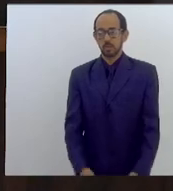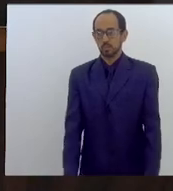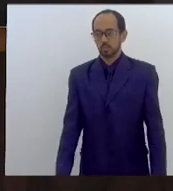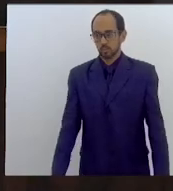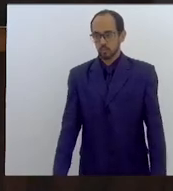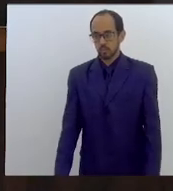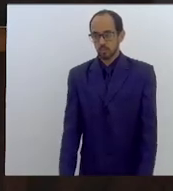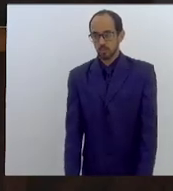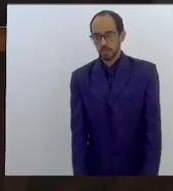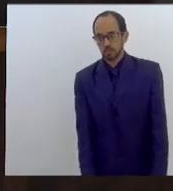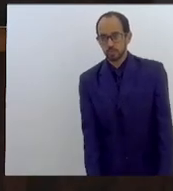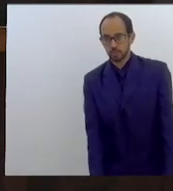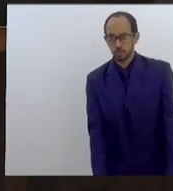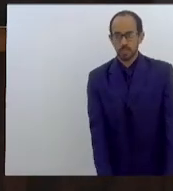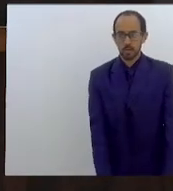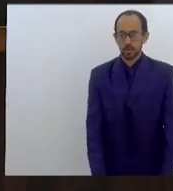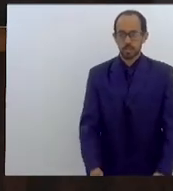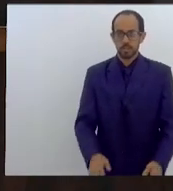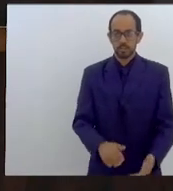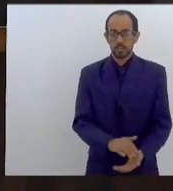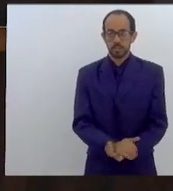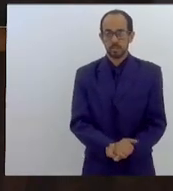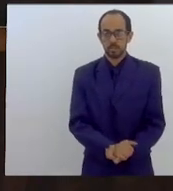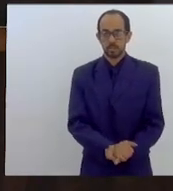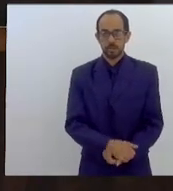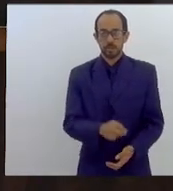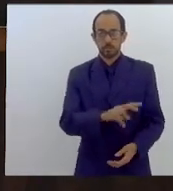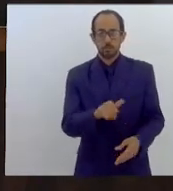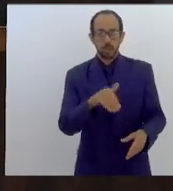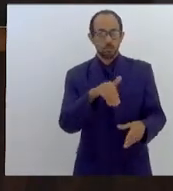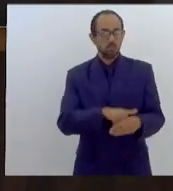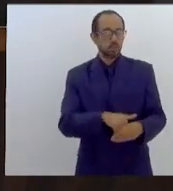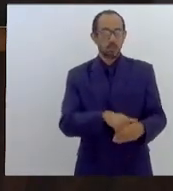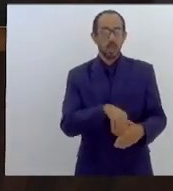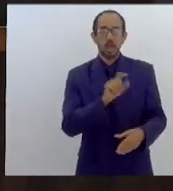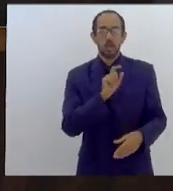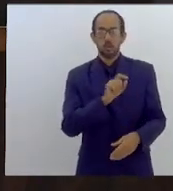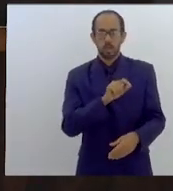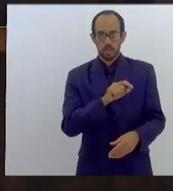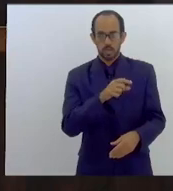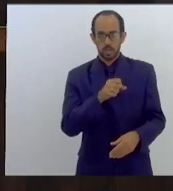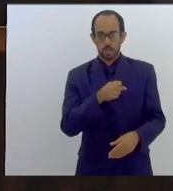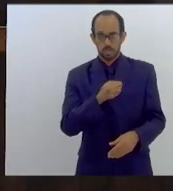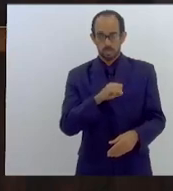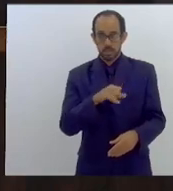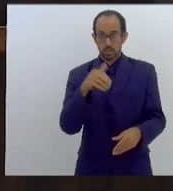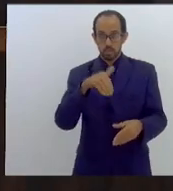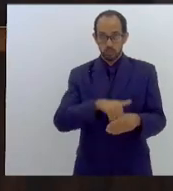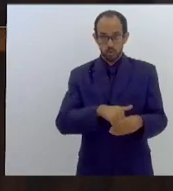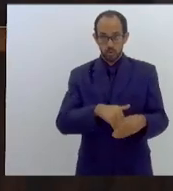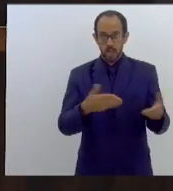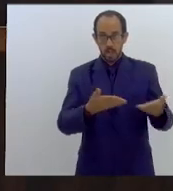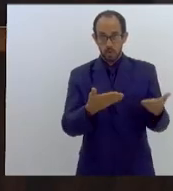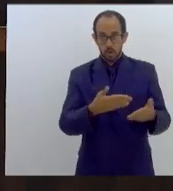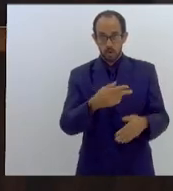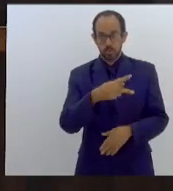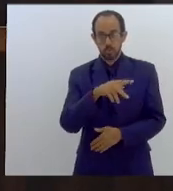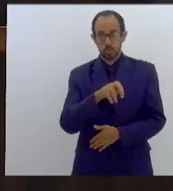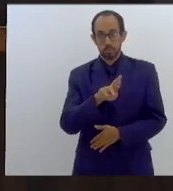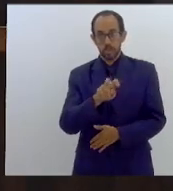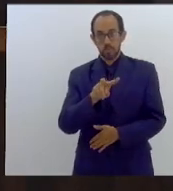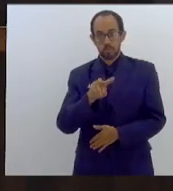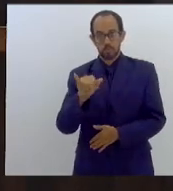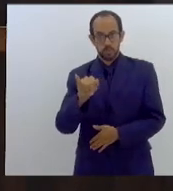o governo vai votar como em relação ao Previ Banerjee. O governo, se nós votarmos agora a Previ Banerjee, como é que o governo vai